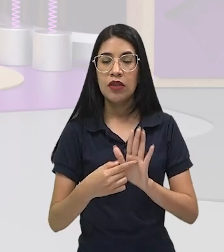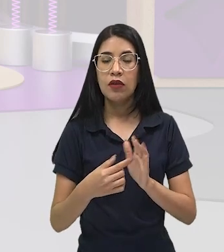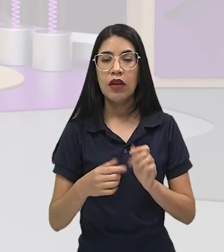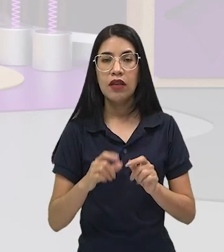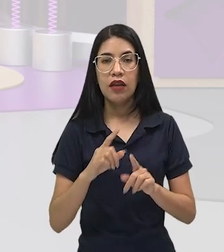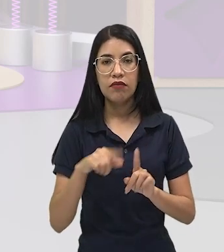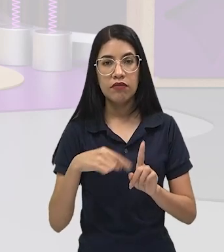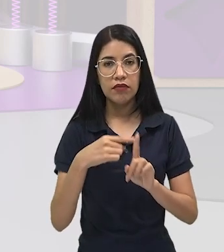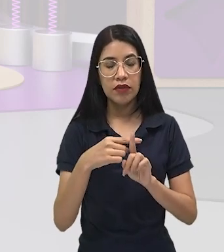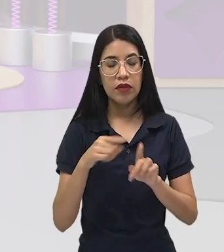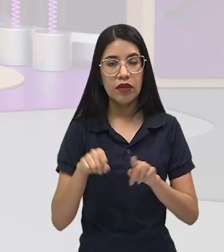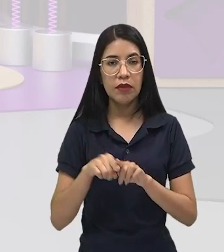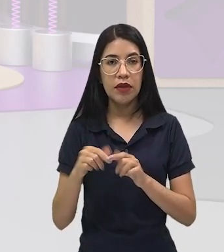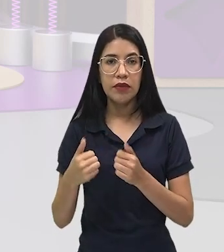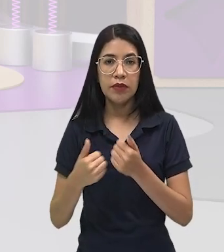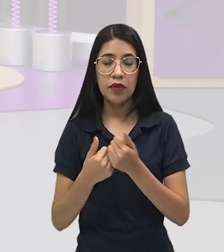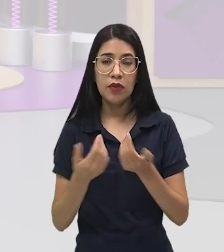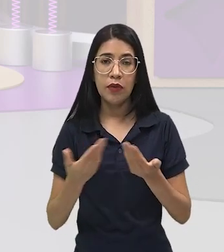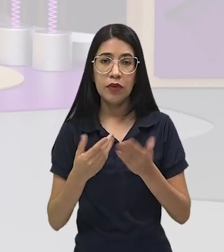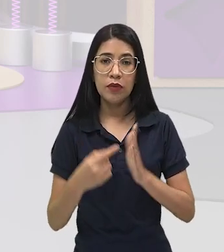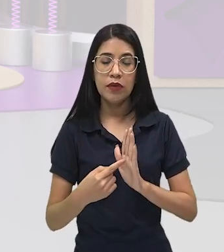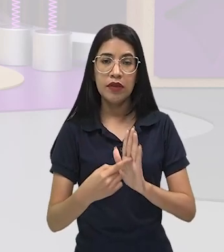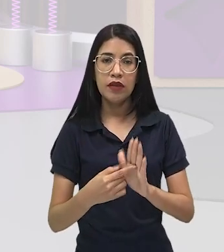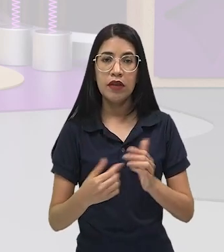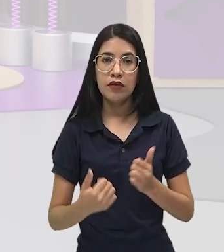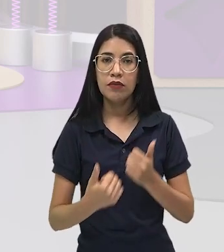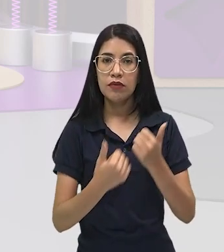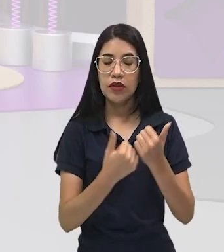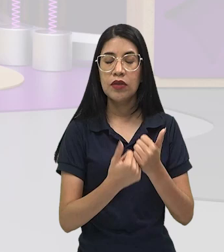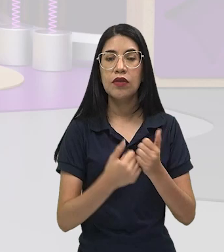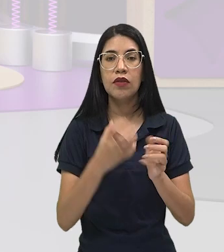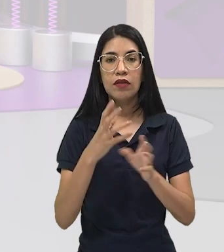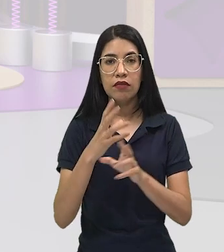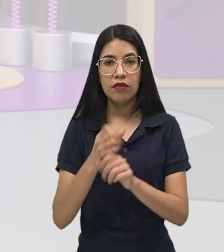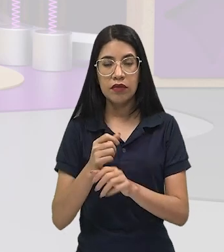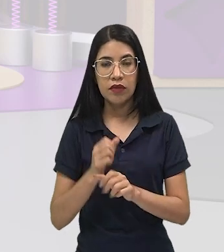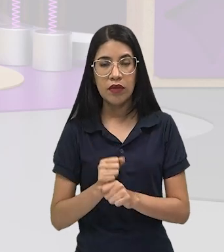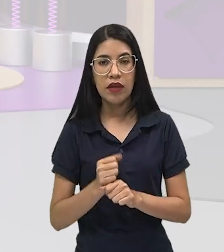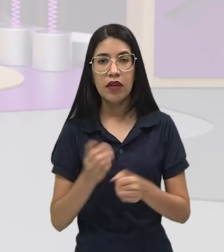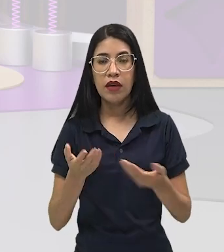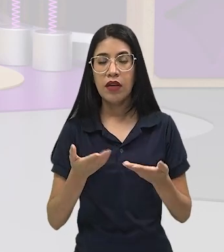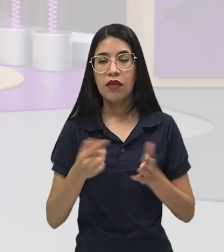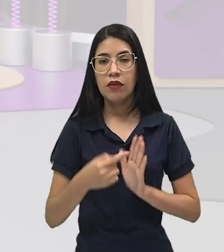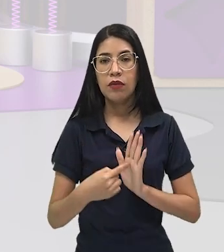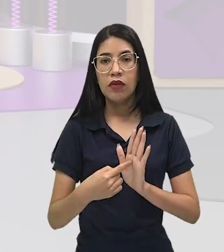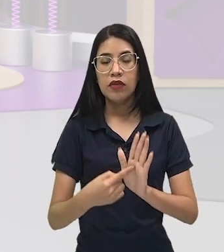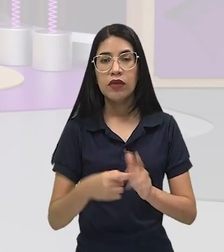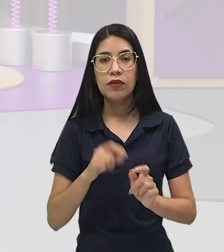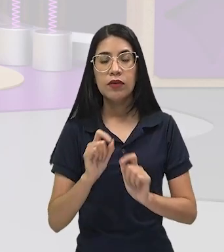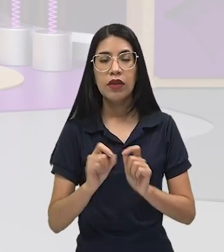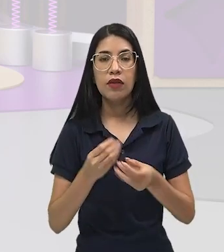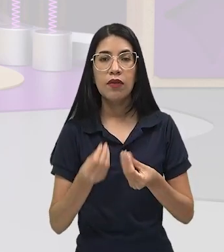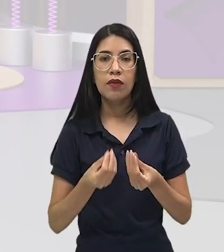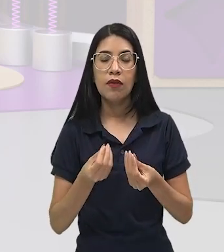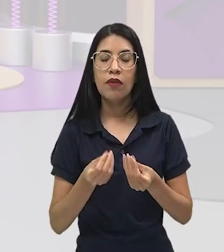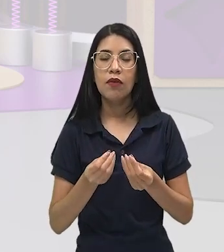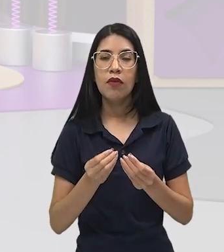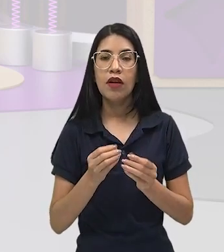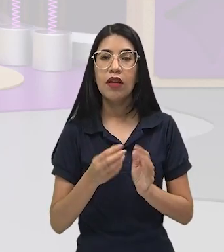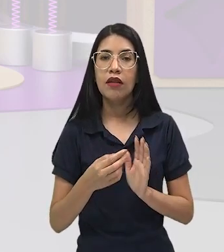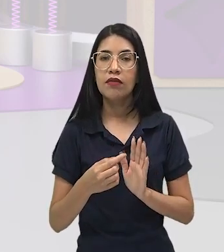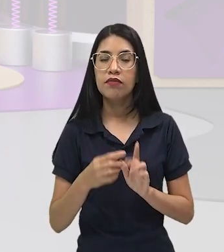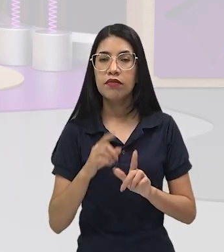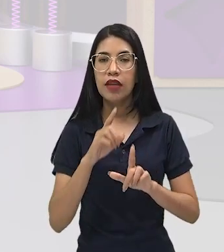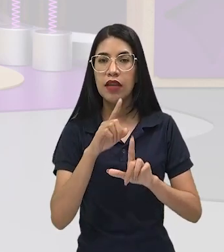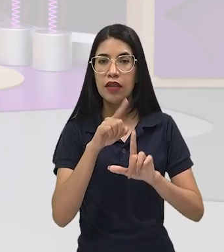substituição. Eu optei pelo da substituição. Substituí, resolvi, e agora eu estou mostrando a